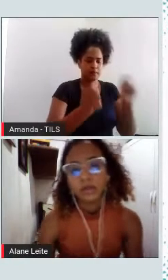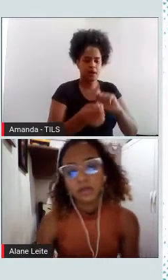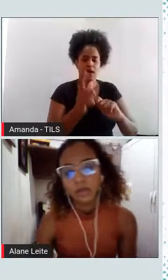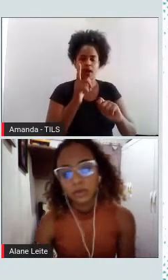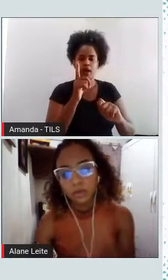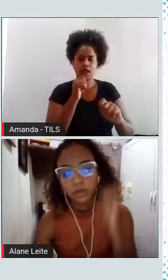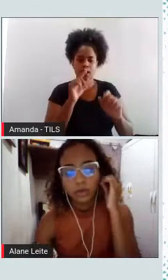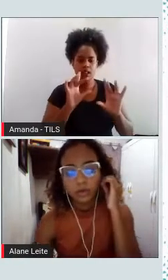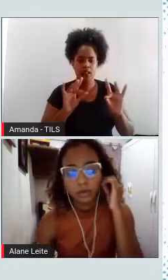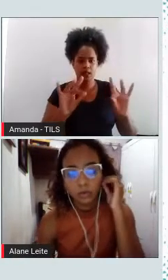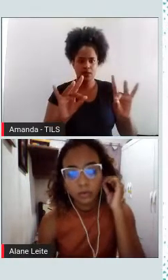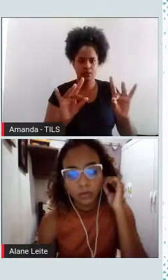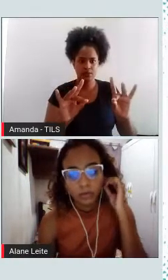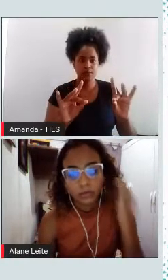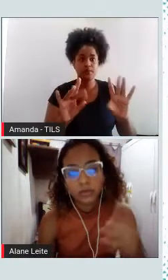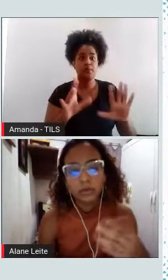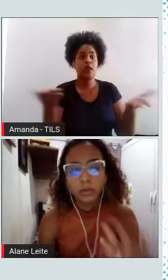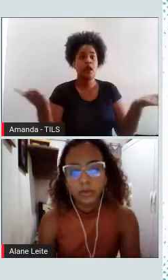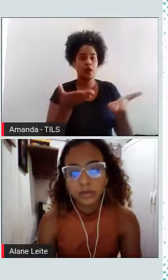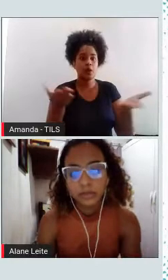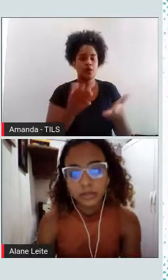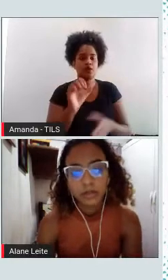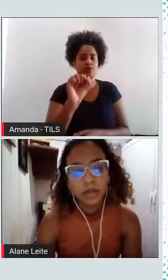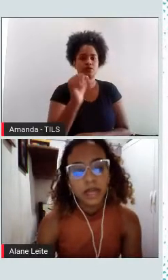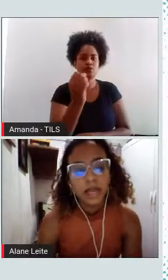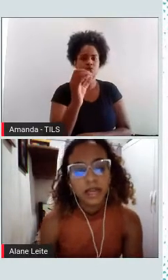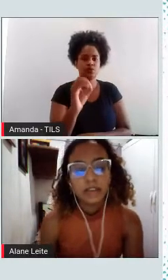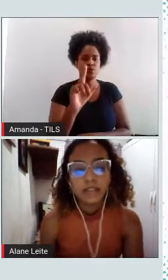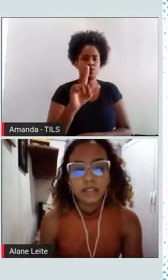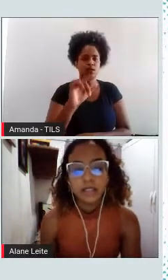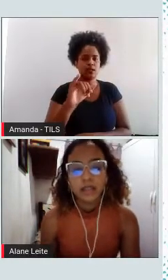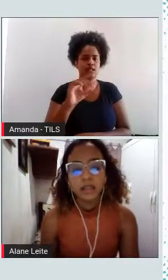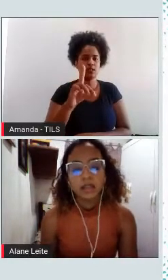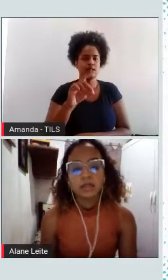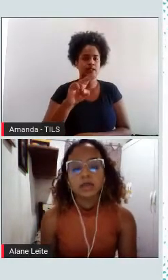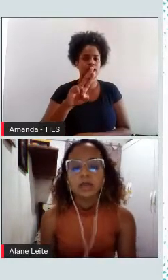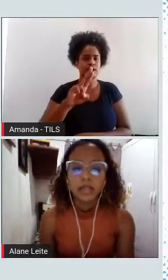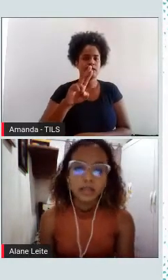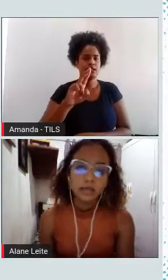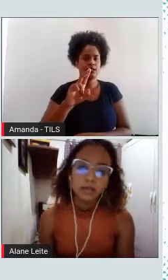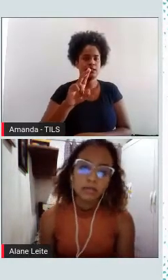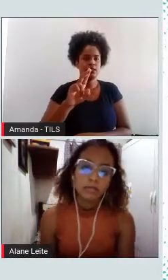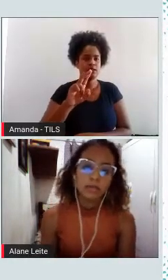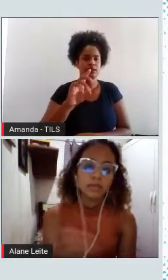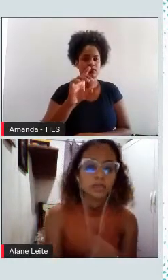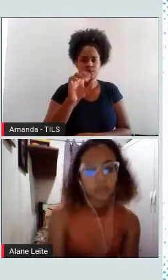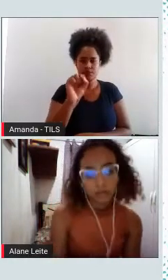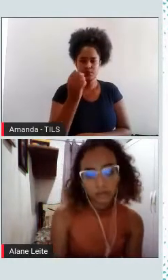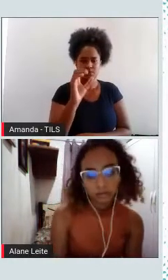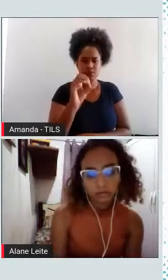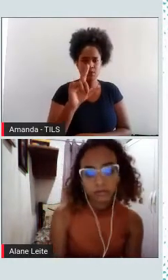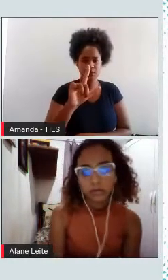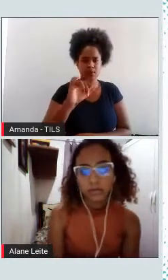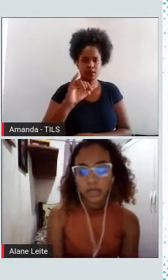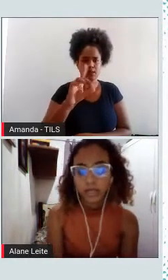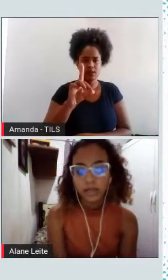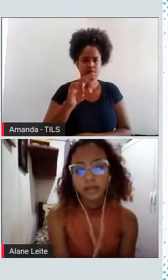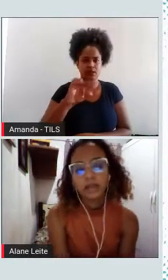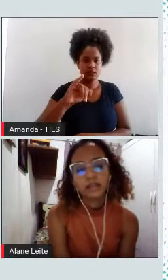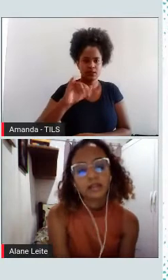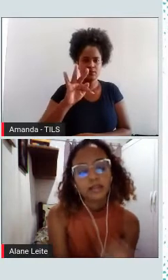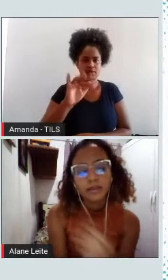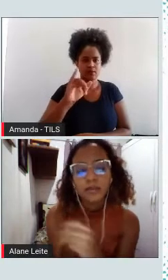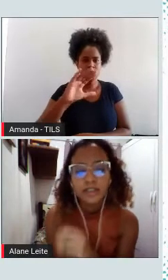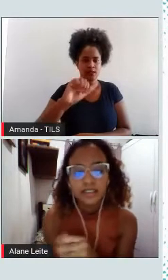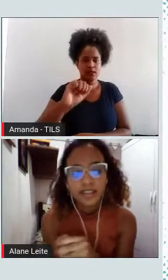inverso do ponto de fusão. Ele vai ser do líquido para o sólido,